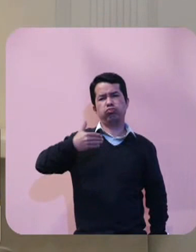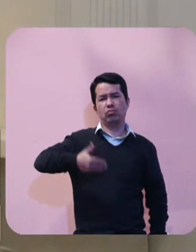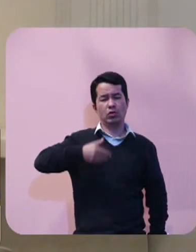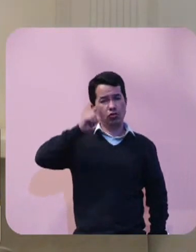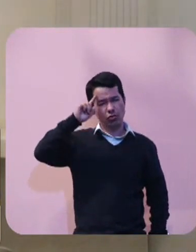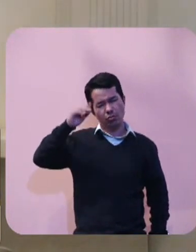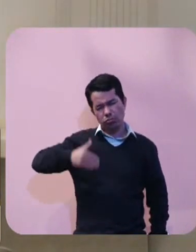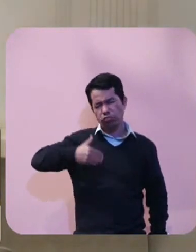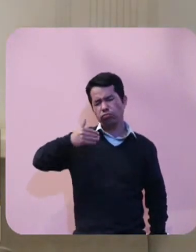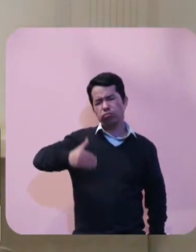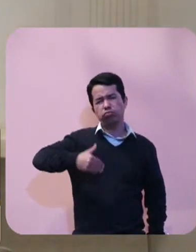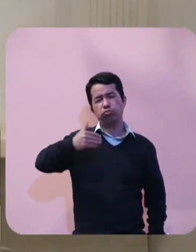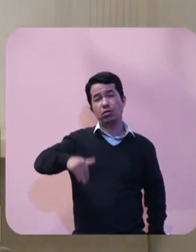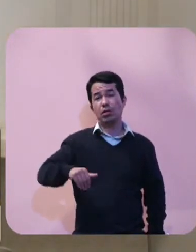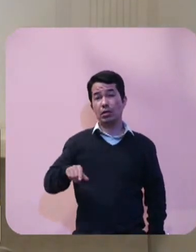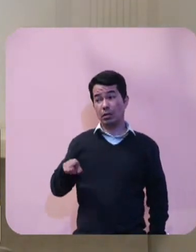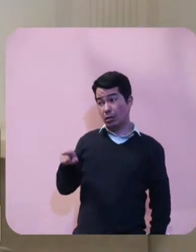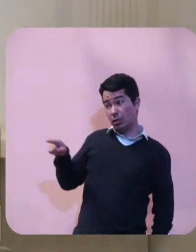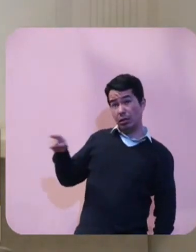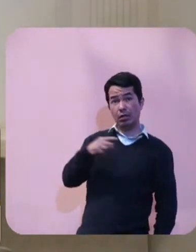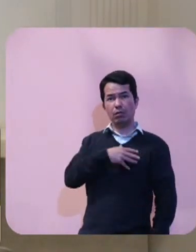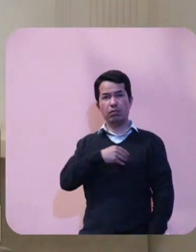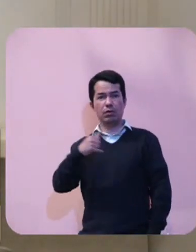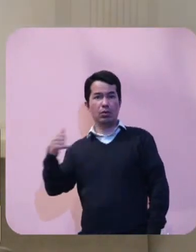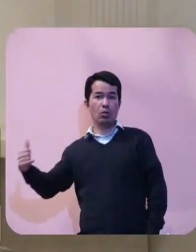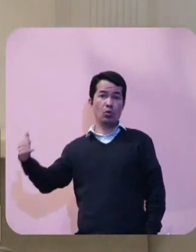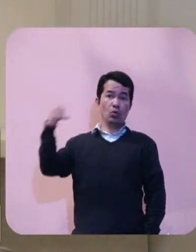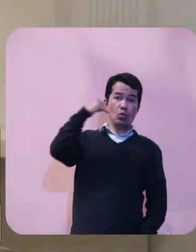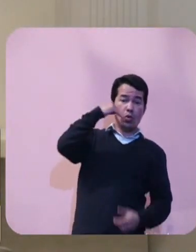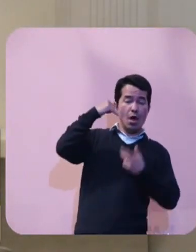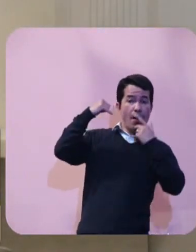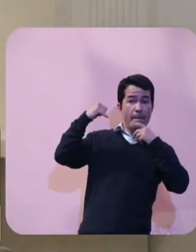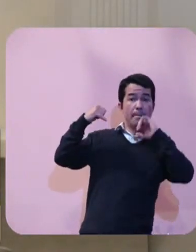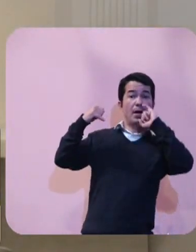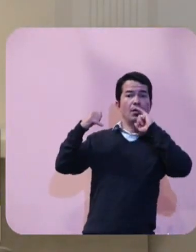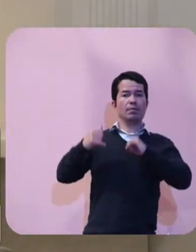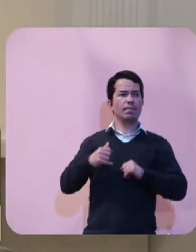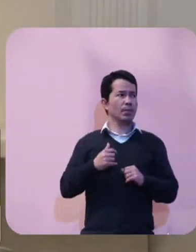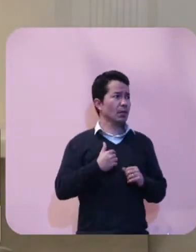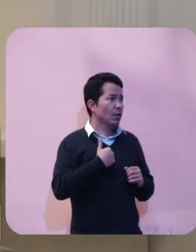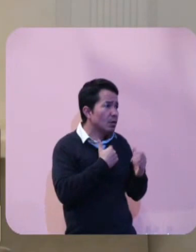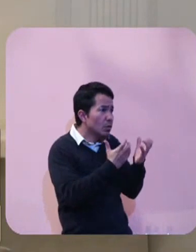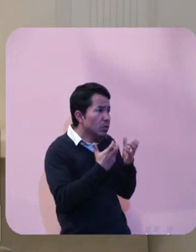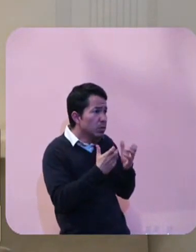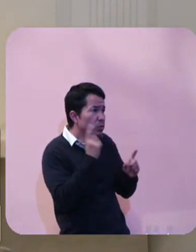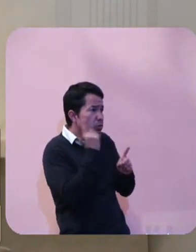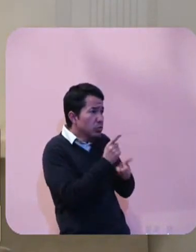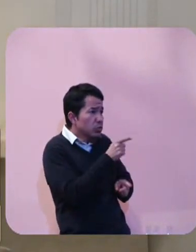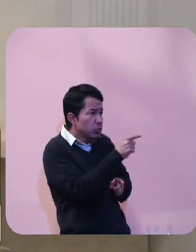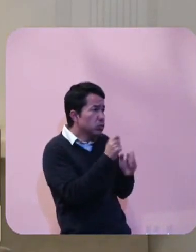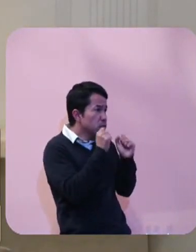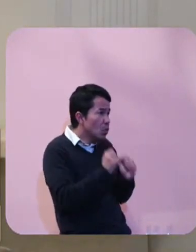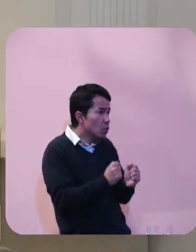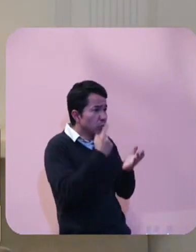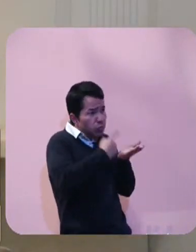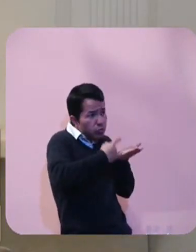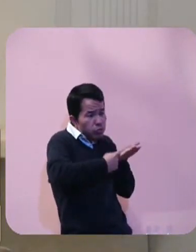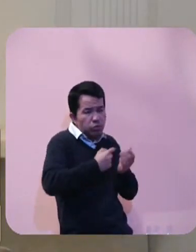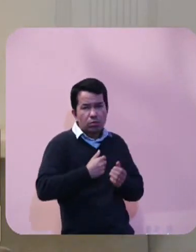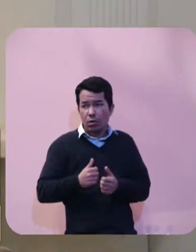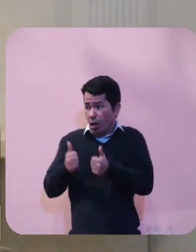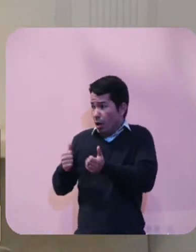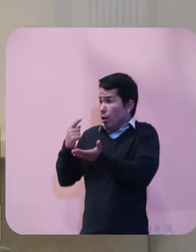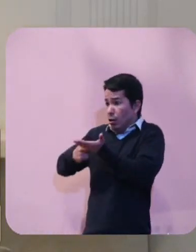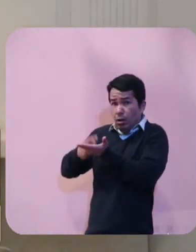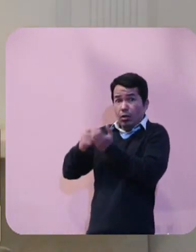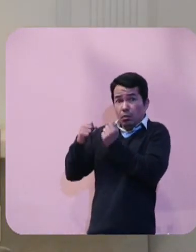ligou para o seu pai e disse que gostaria de vê-lo, e marcaram um encontro. E foi ali naquele encontro que o